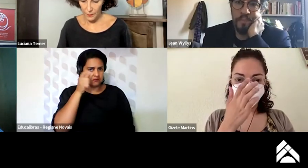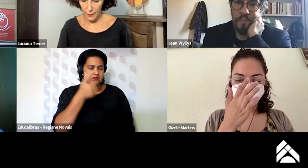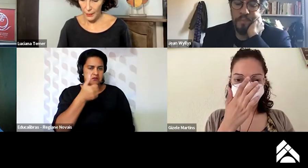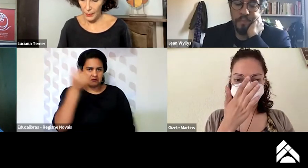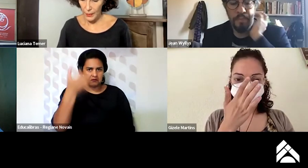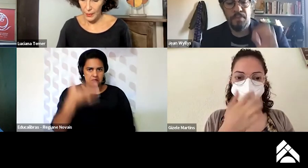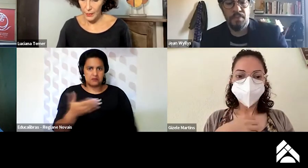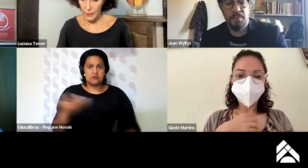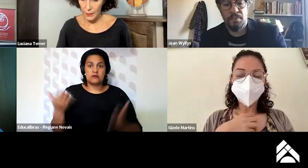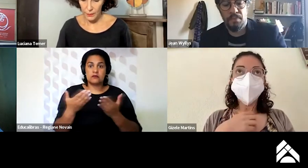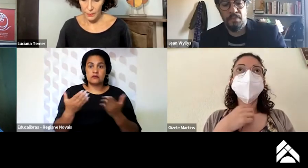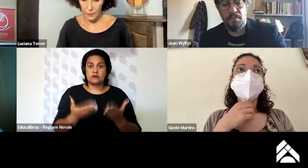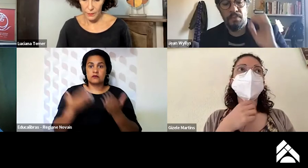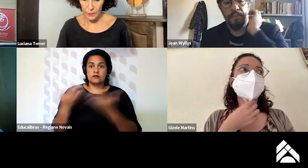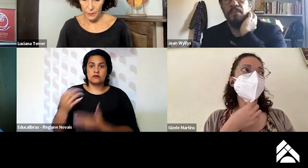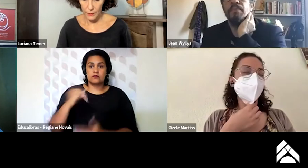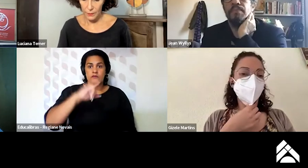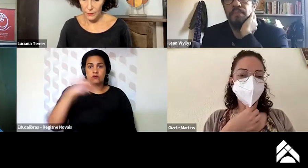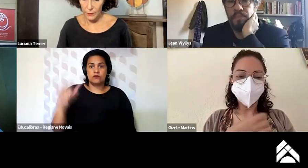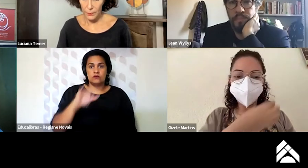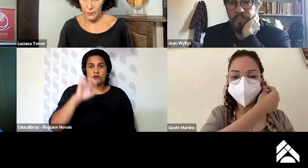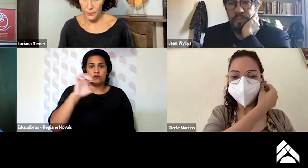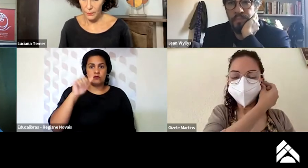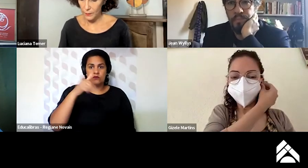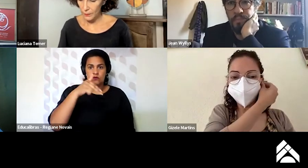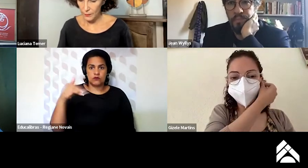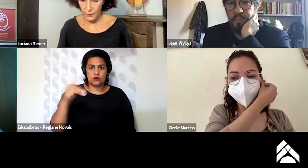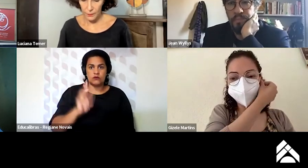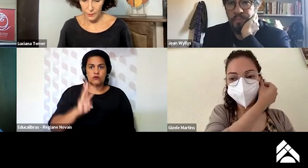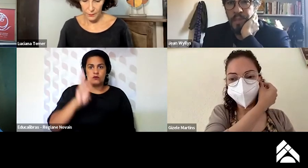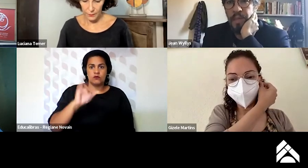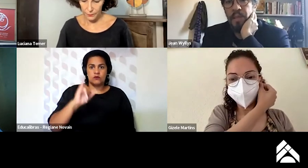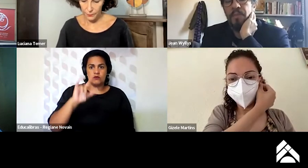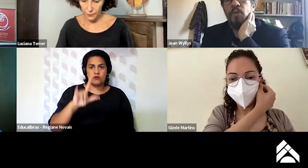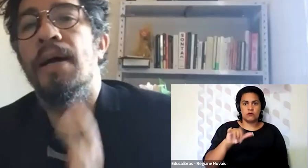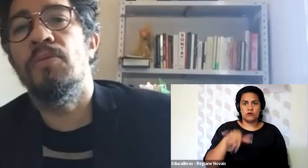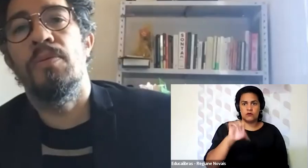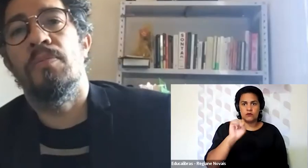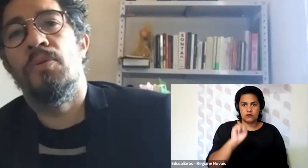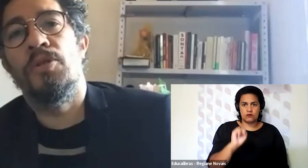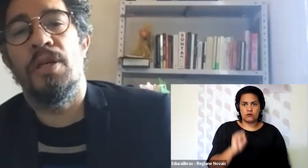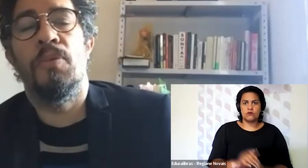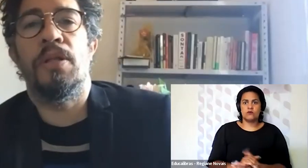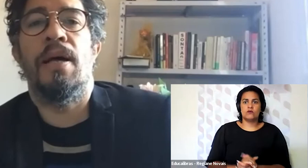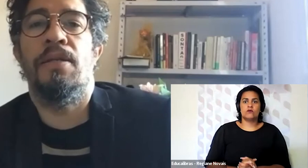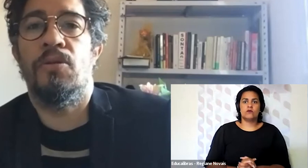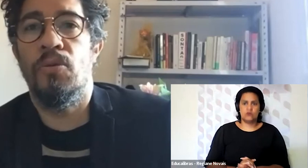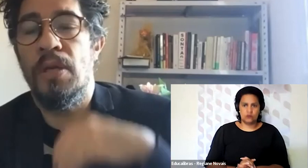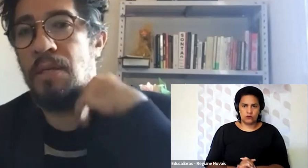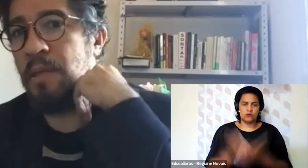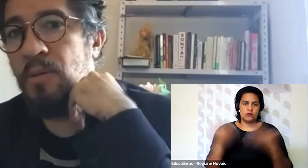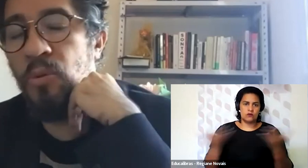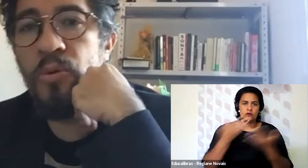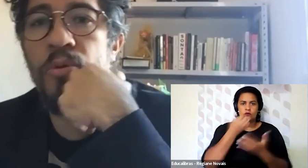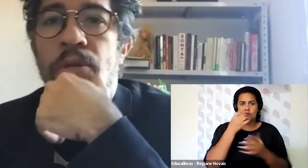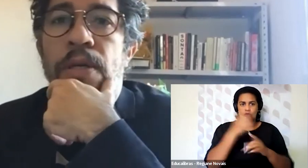dar a palavra para João Villes, também 5 minutos. Muito obrigado. Muito obrigado. Bom dia, boa tarde a